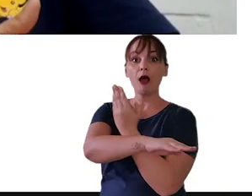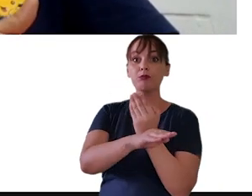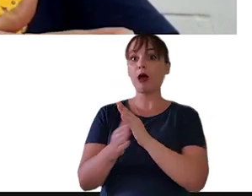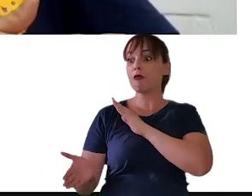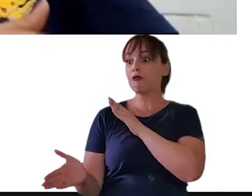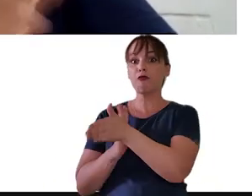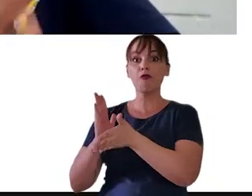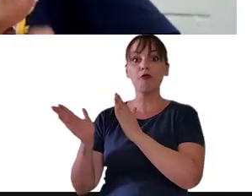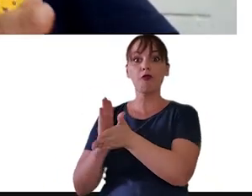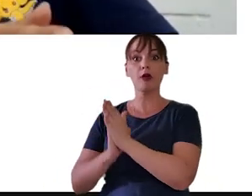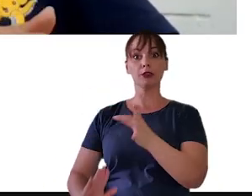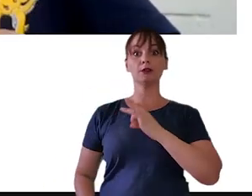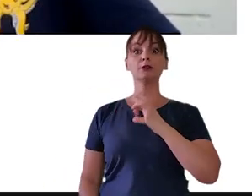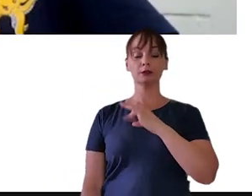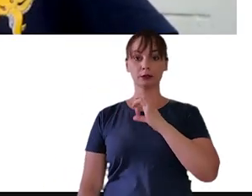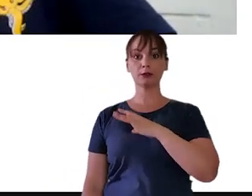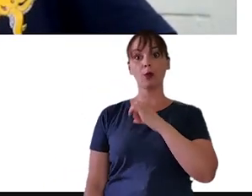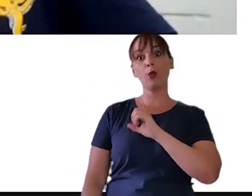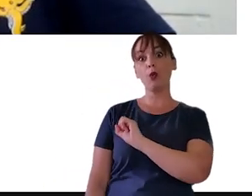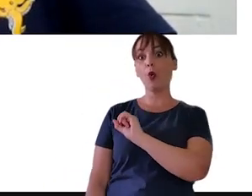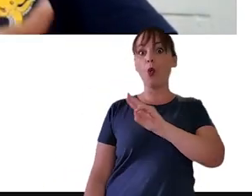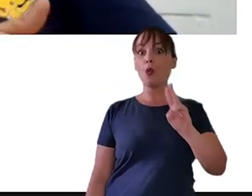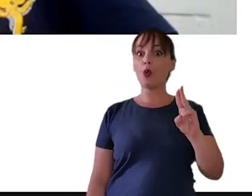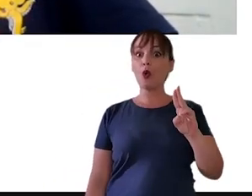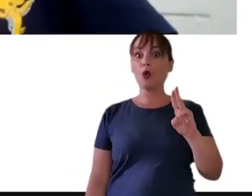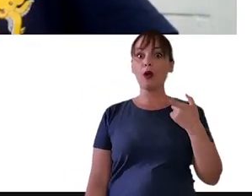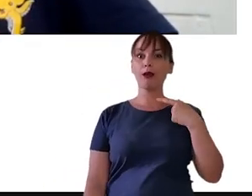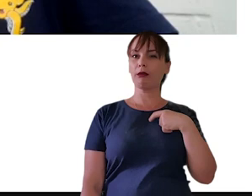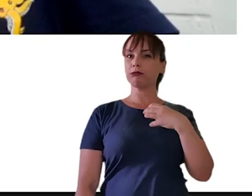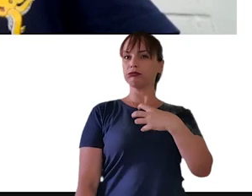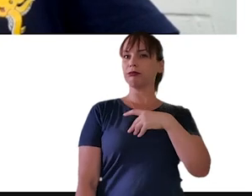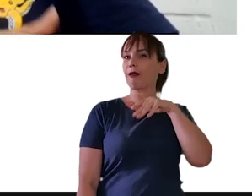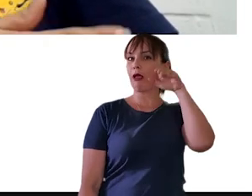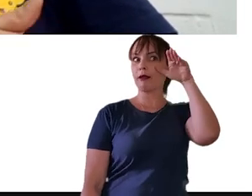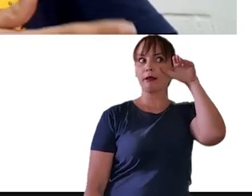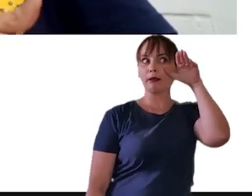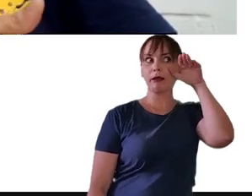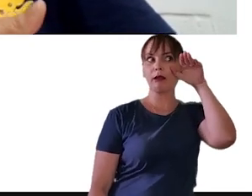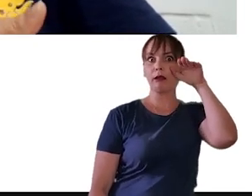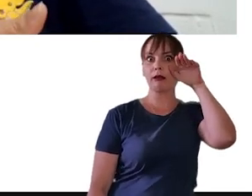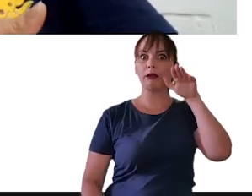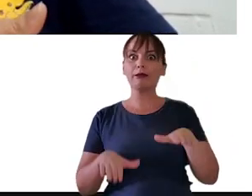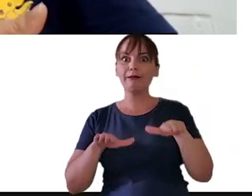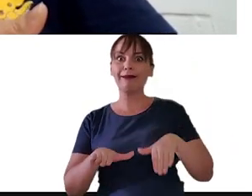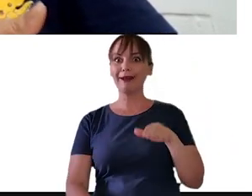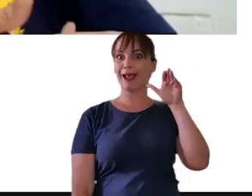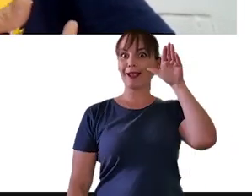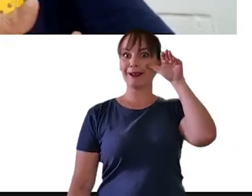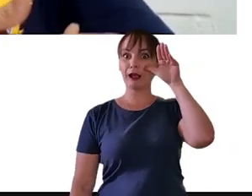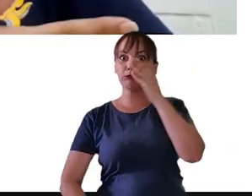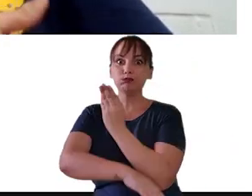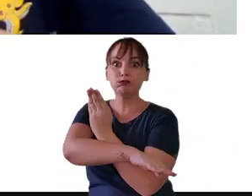afugentam, eles têm medo, eles, né, ou eles podem ser curiosos, e nessa curiosidade